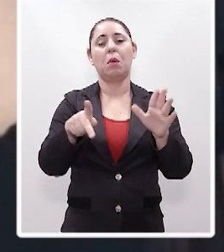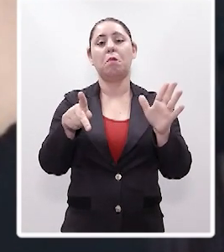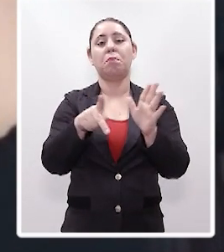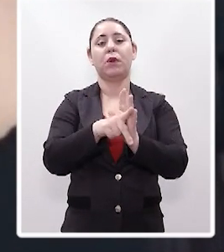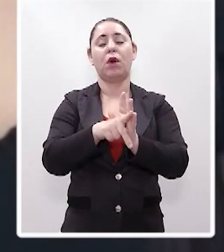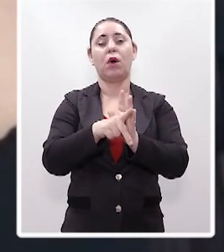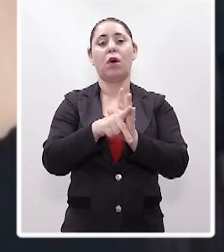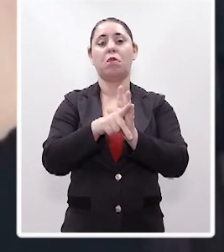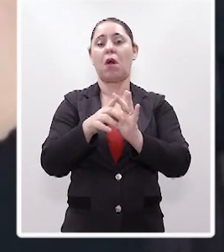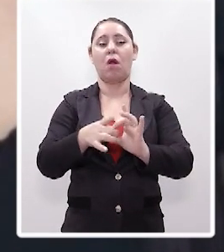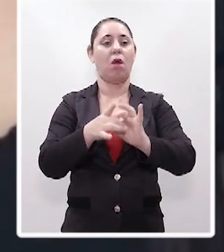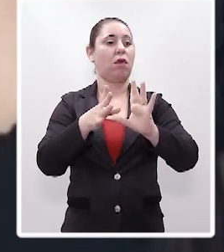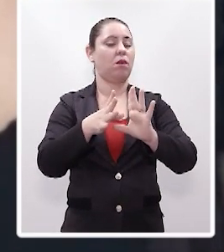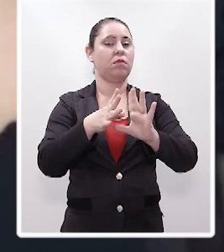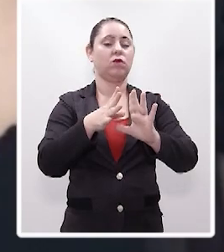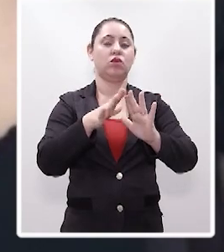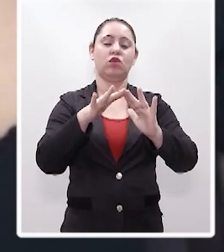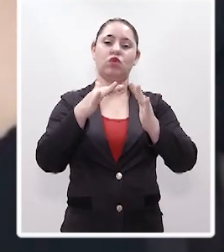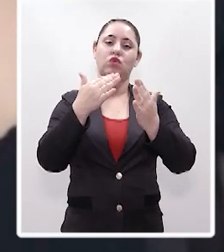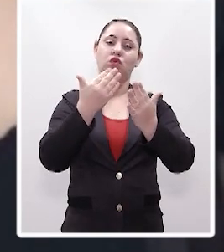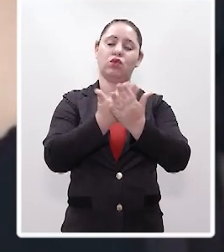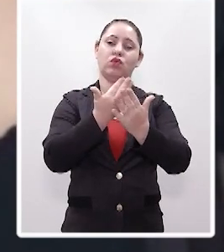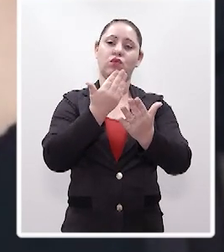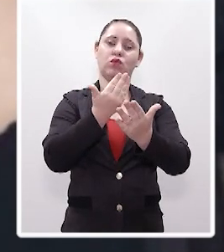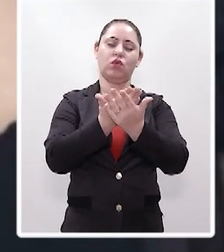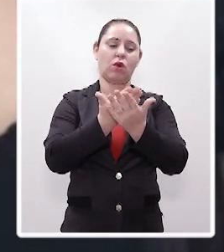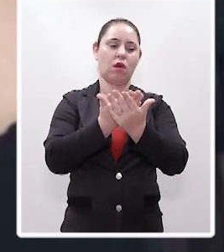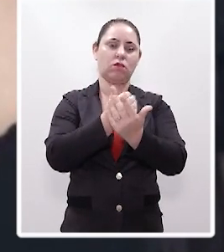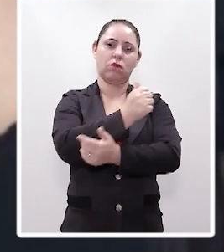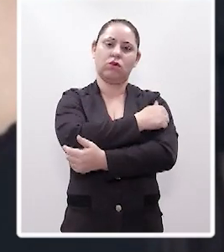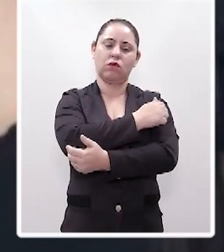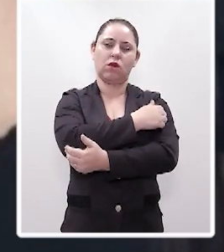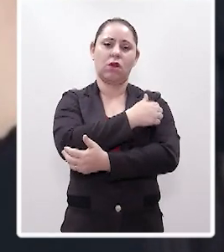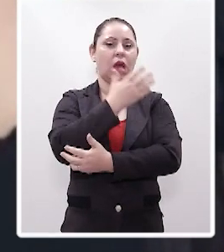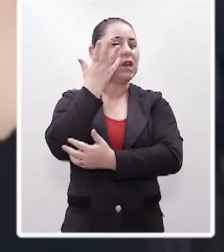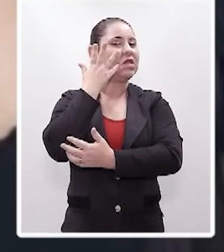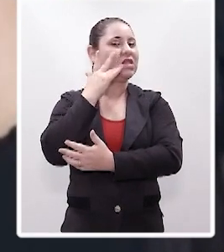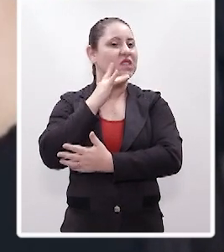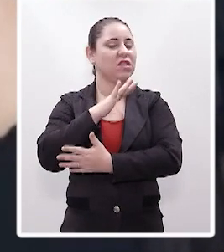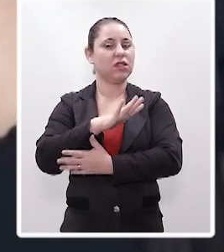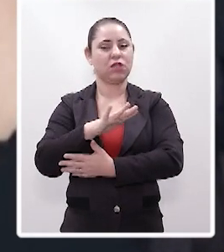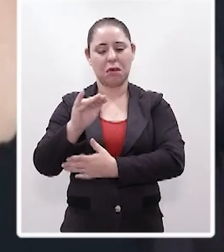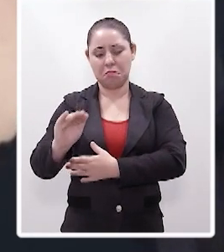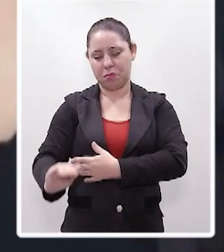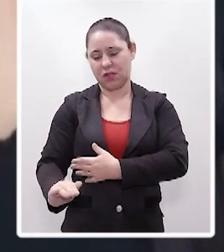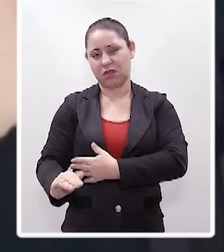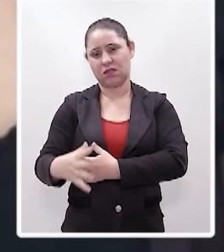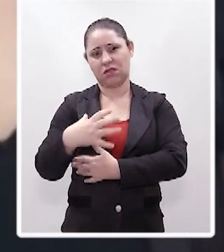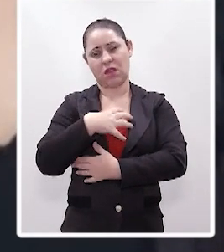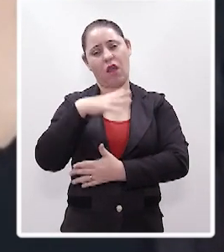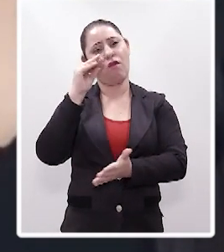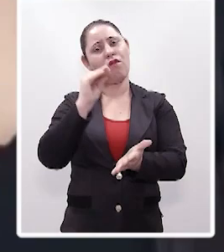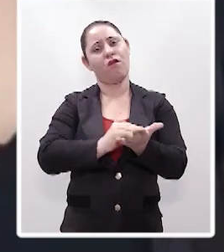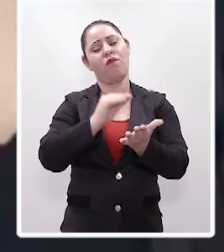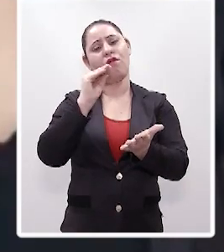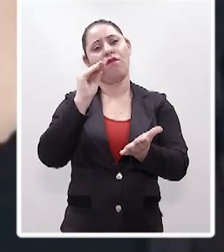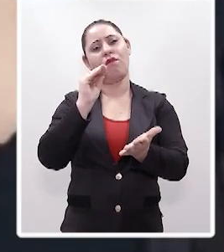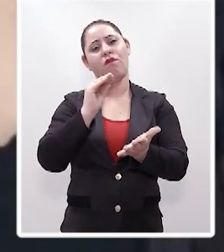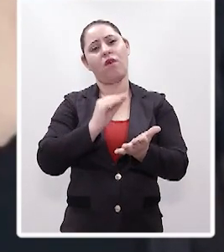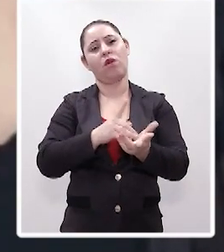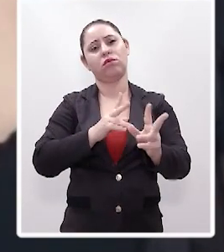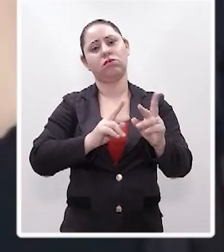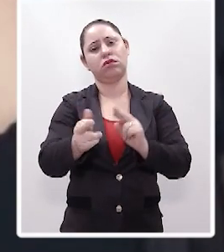própria autonomia de estudo das crianças, né, as crianças pequenas também sentiram muita falta